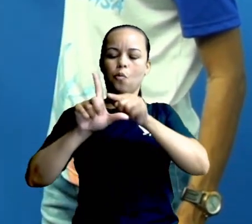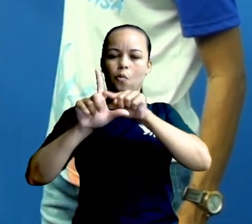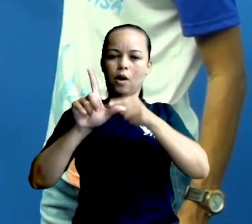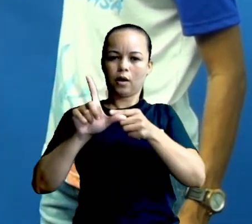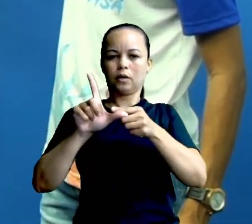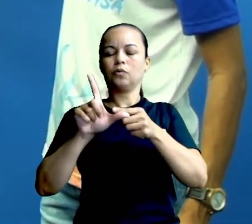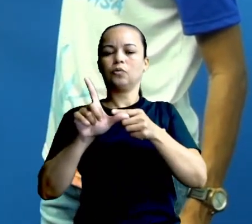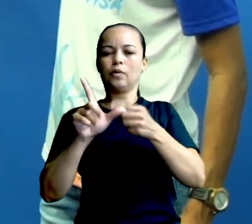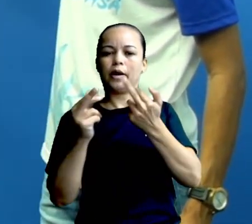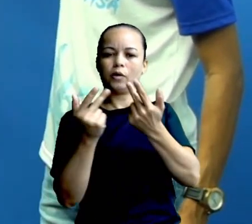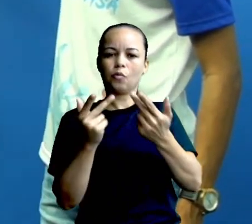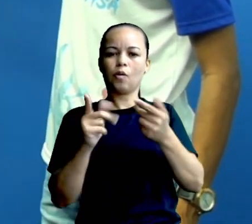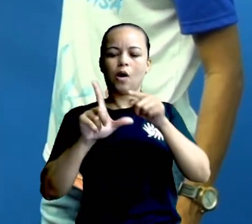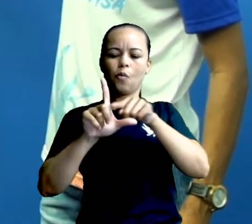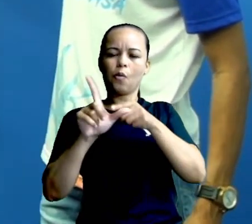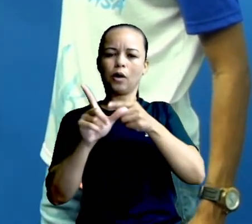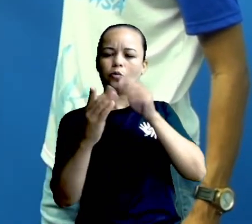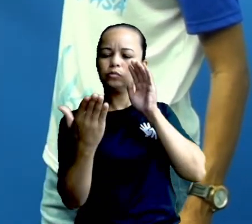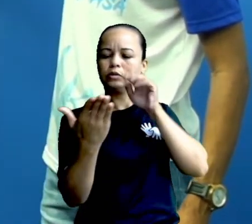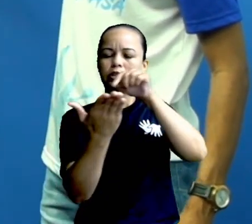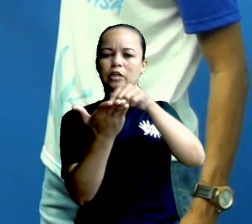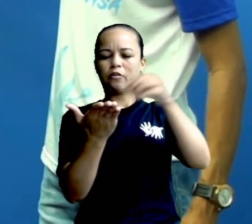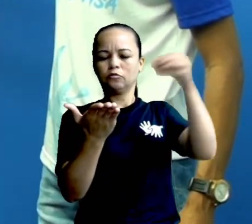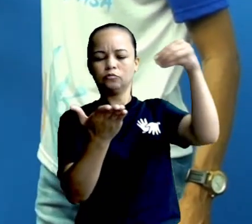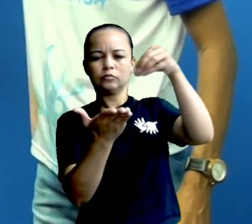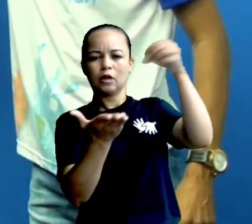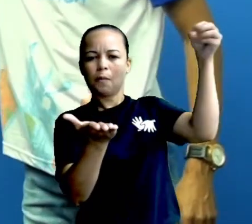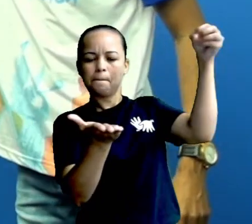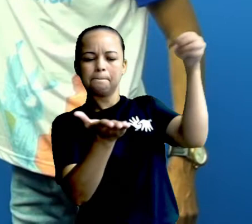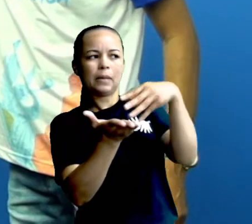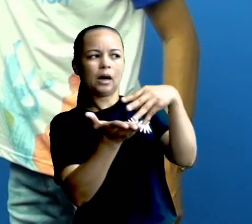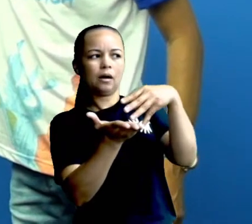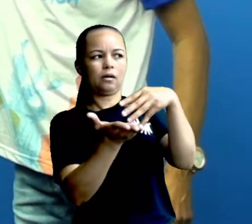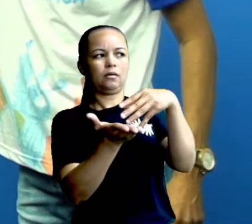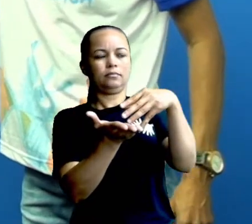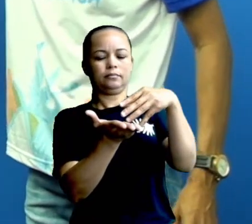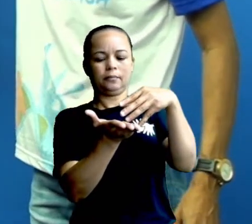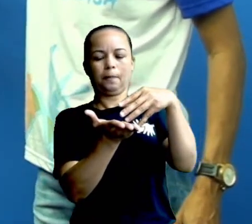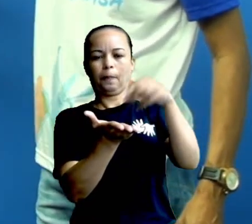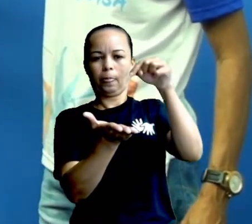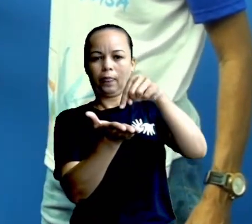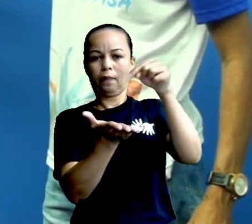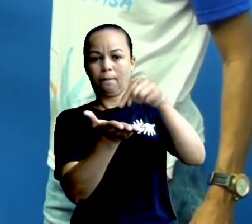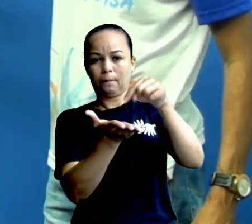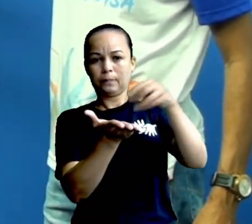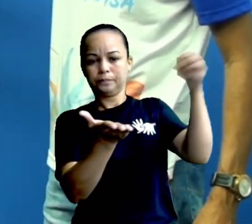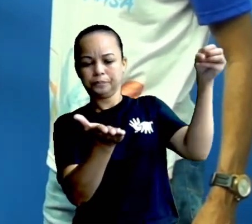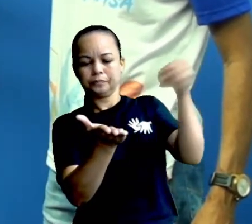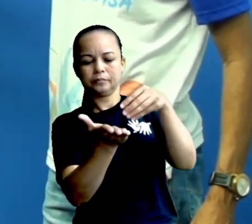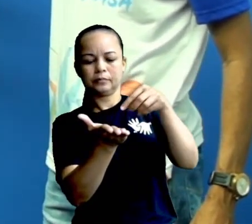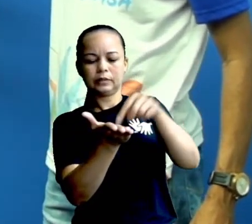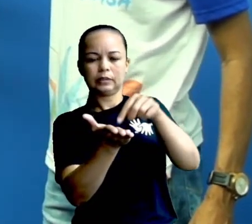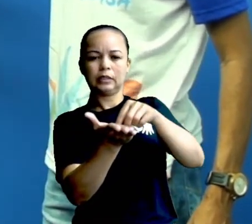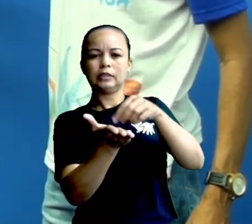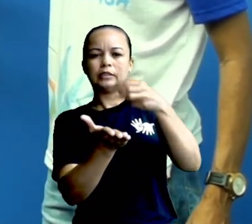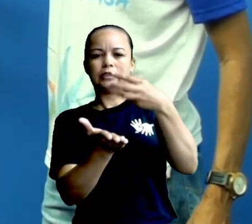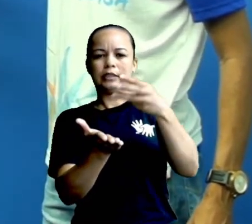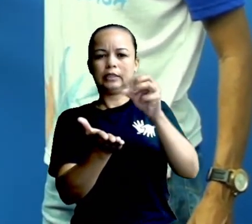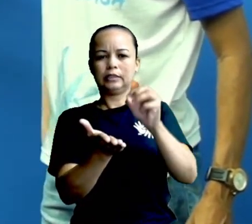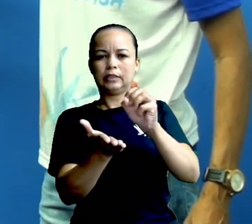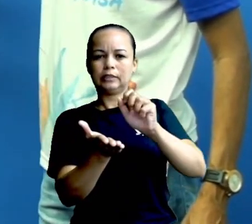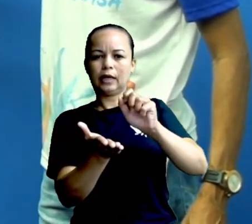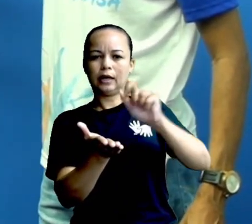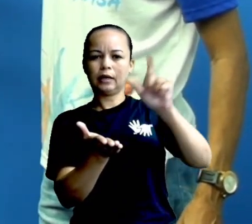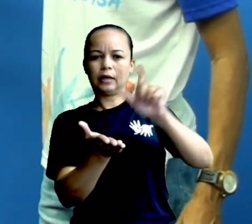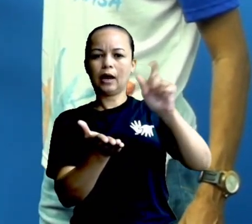ao ângulo de reflexão. Ou seja, se um feixe de luz bater aqui no